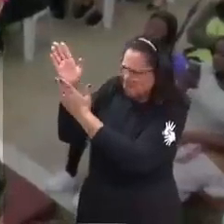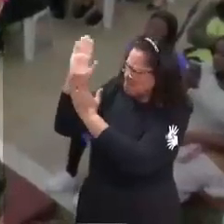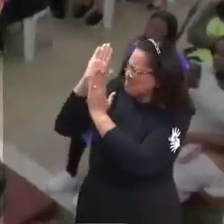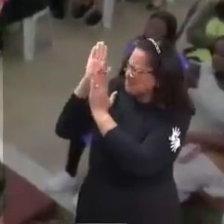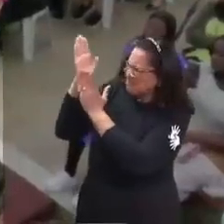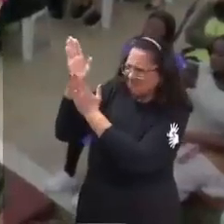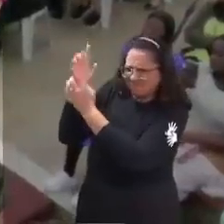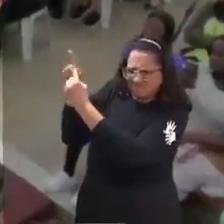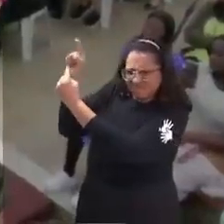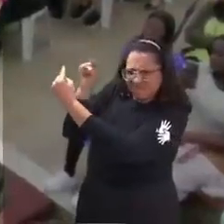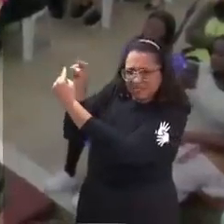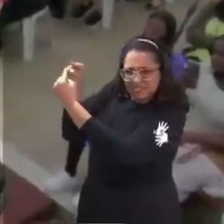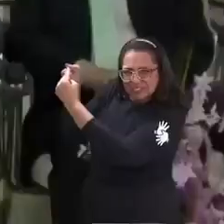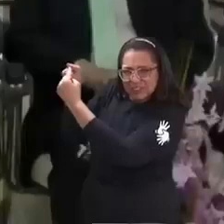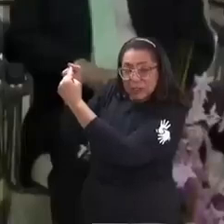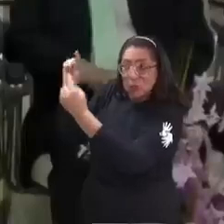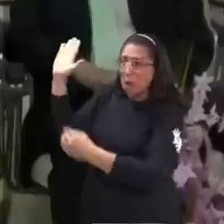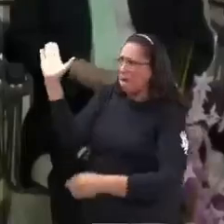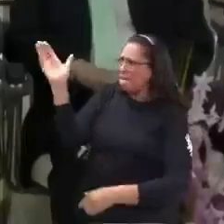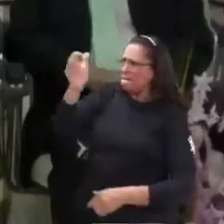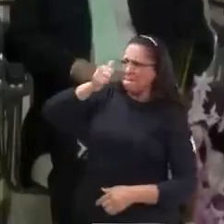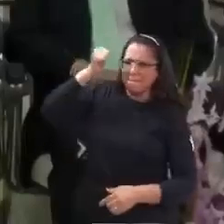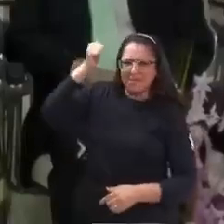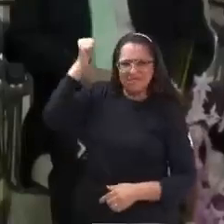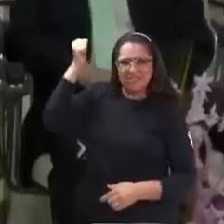Nasce Isaac.